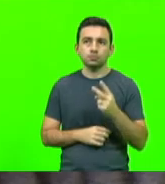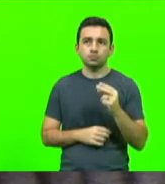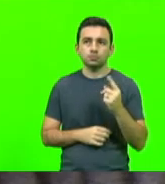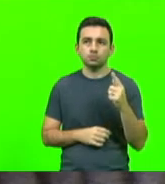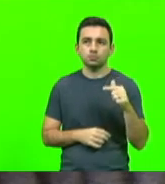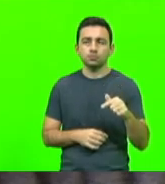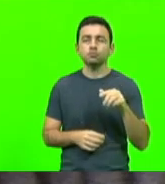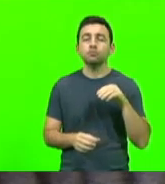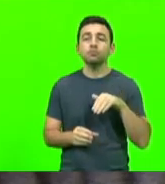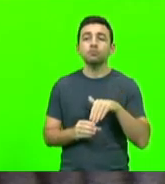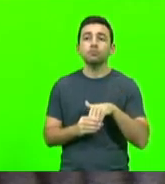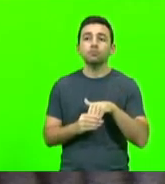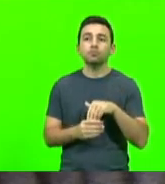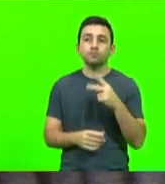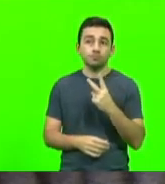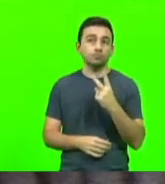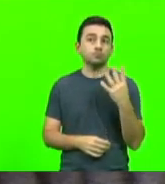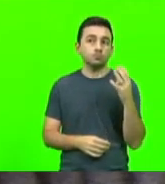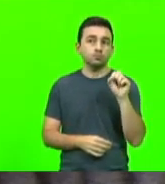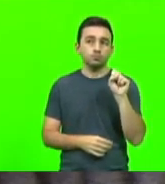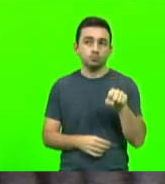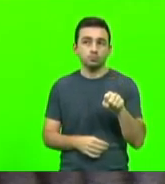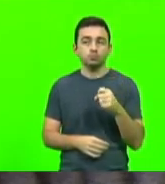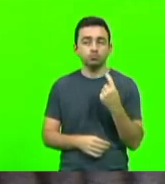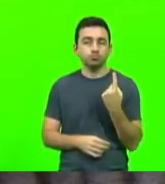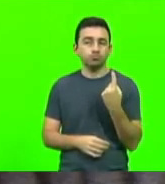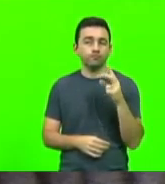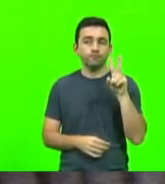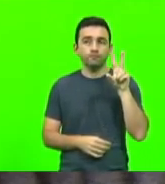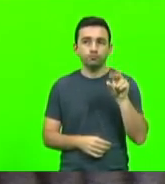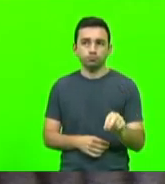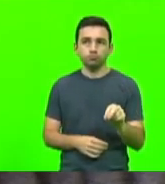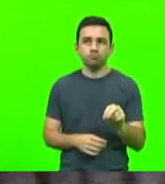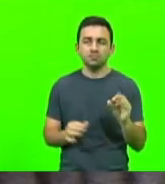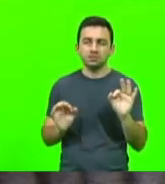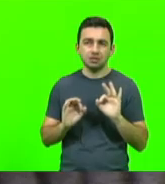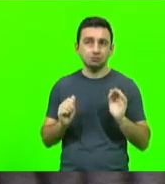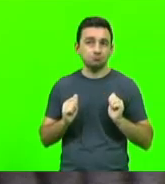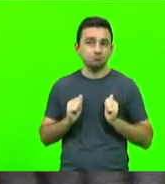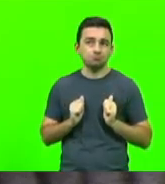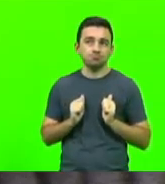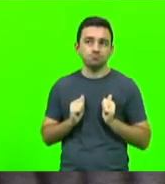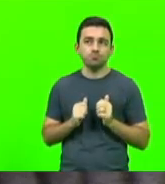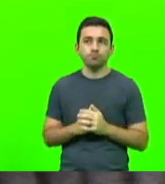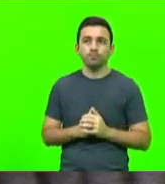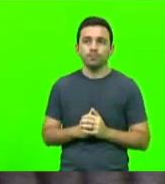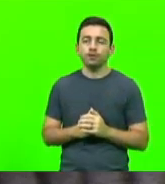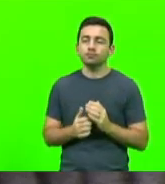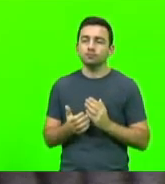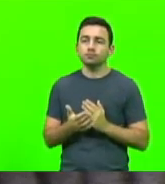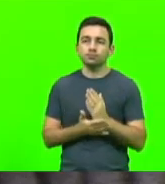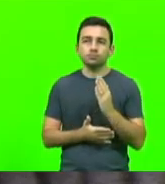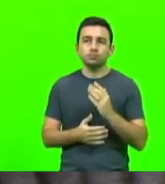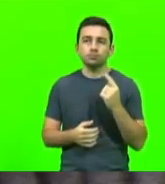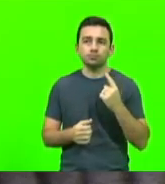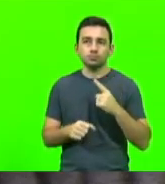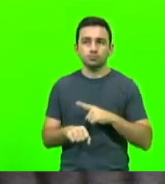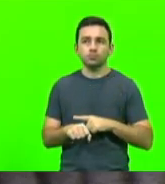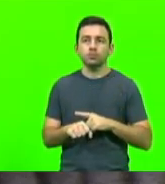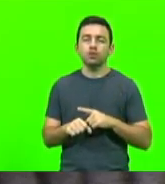votação: 24 votos sim e 1 voto não, e nenhuma abstenção. Foi aprovado em turno único o projeto de lei